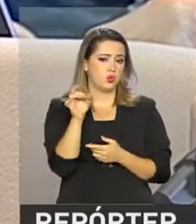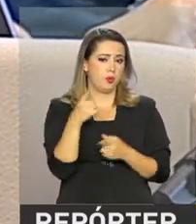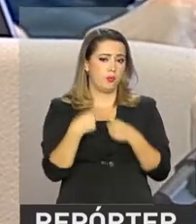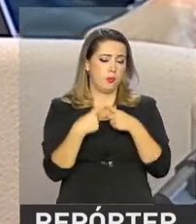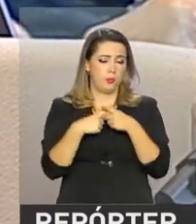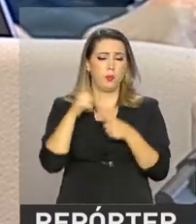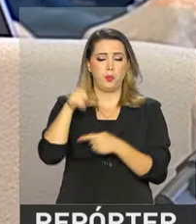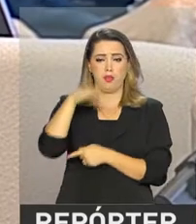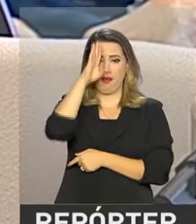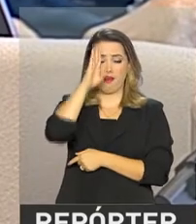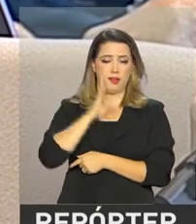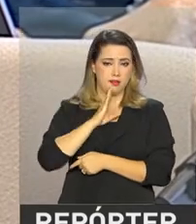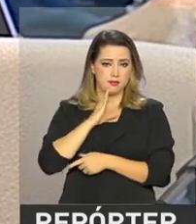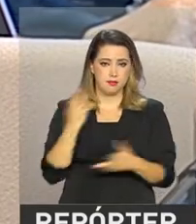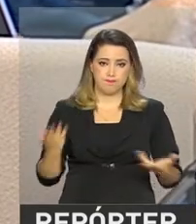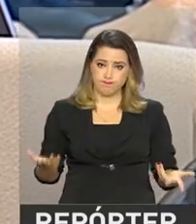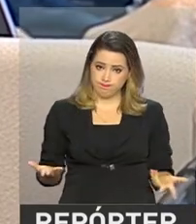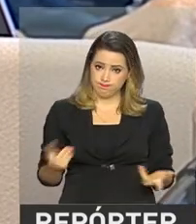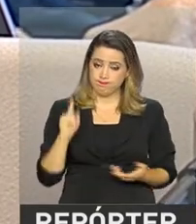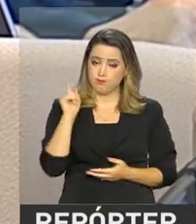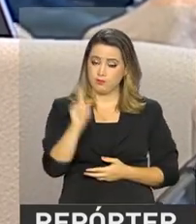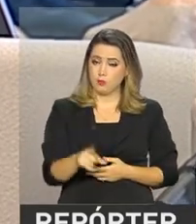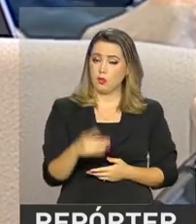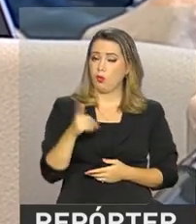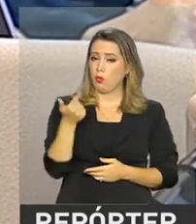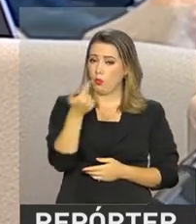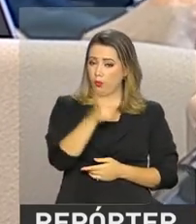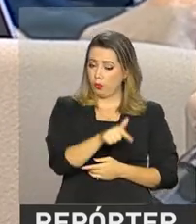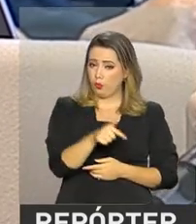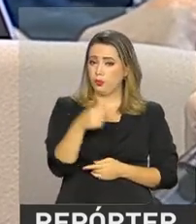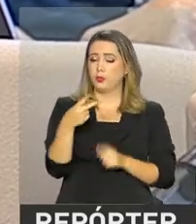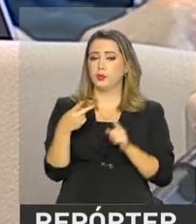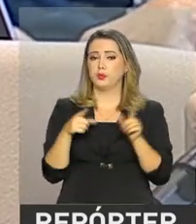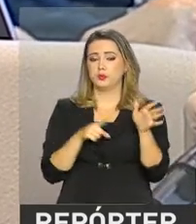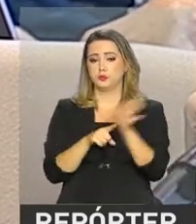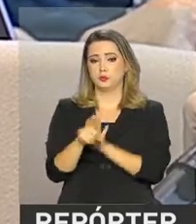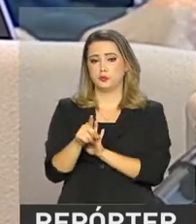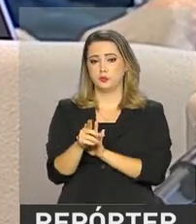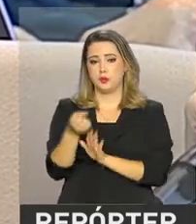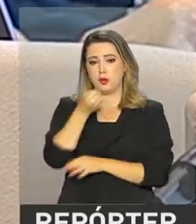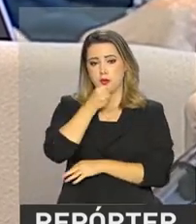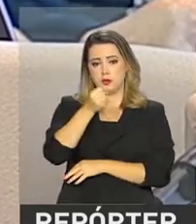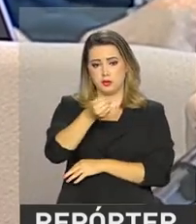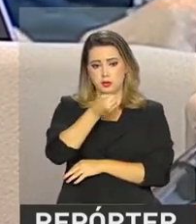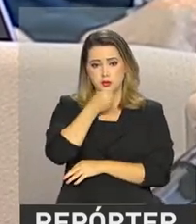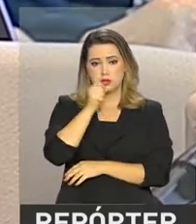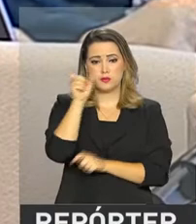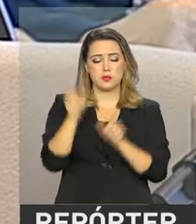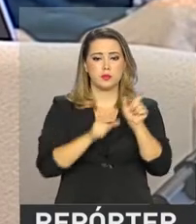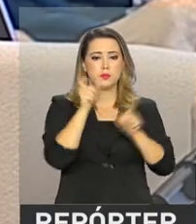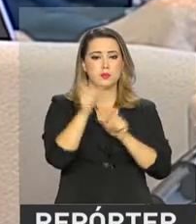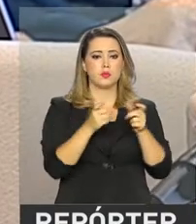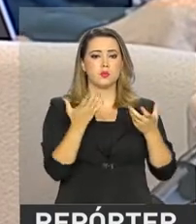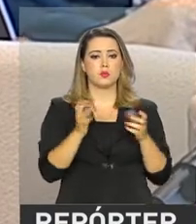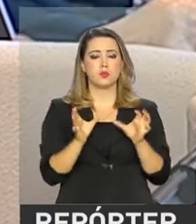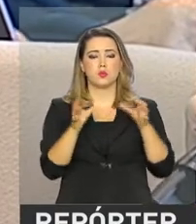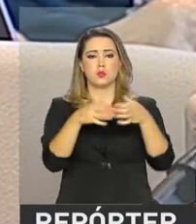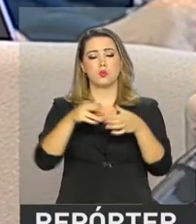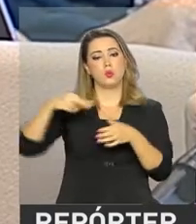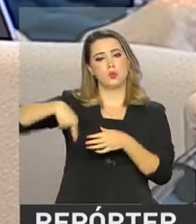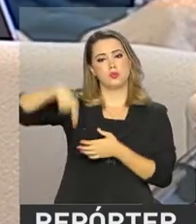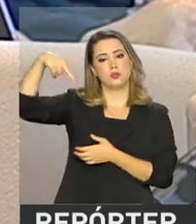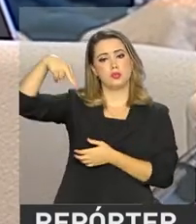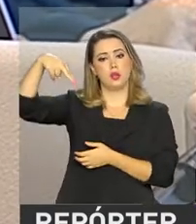a questão da gratuidade? E uma outra coisa, eu entrevistei alguns estudantes da região norte